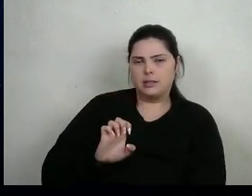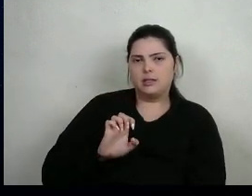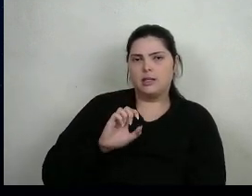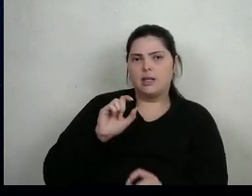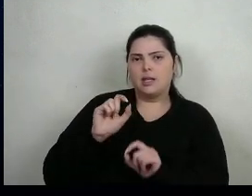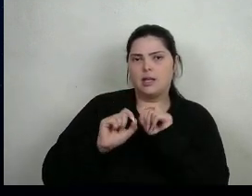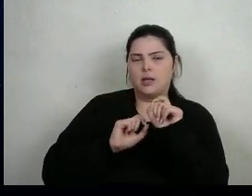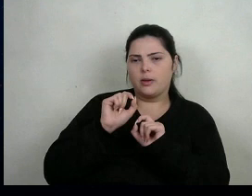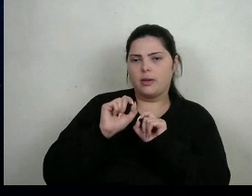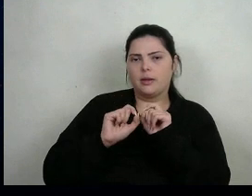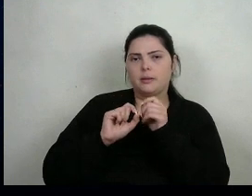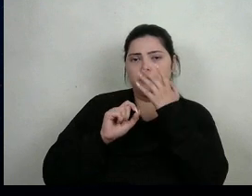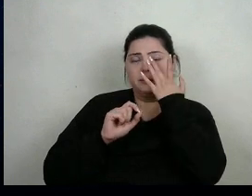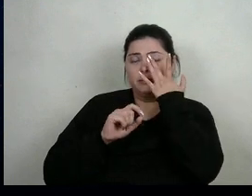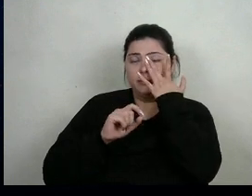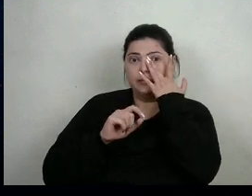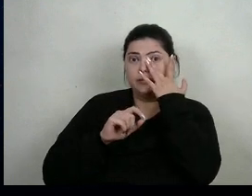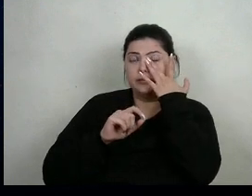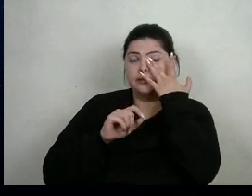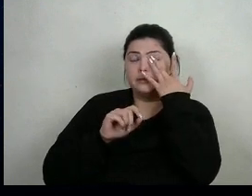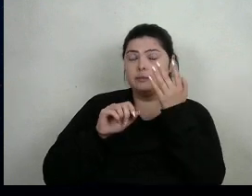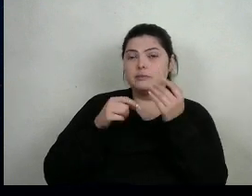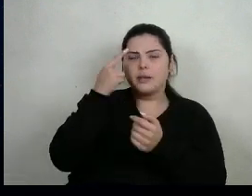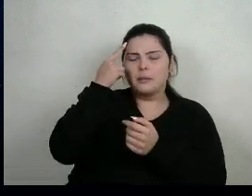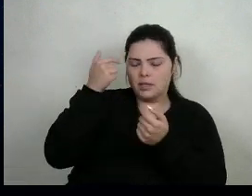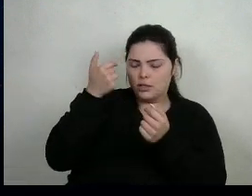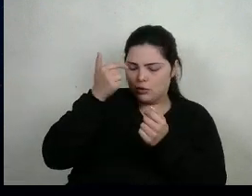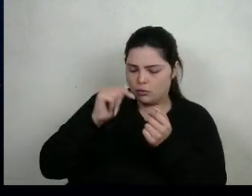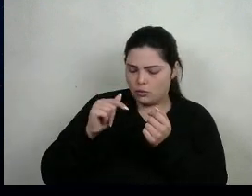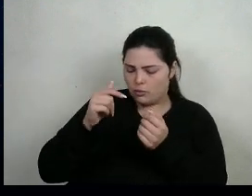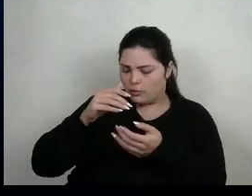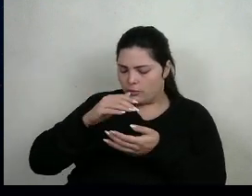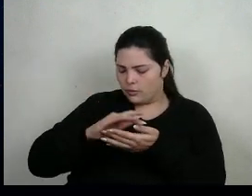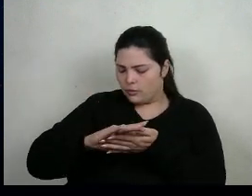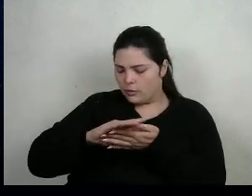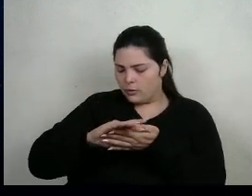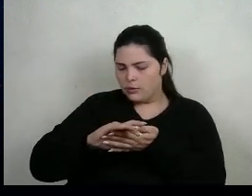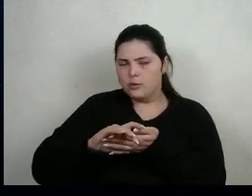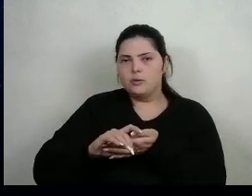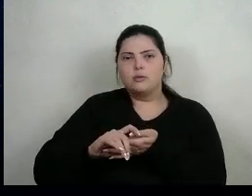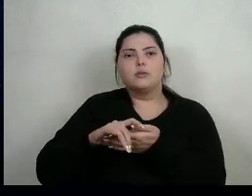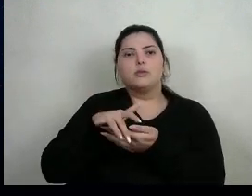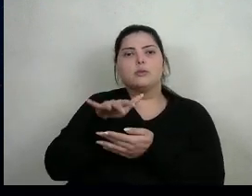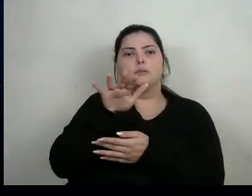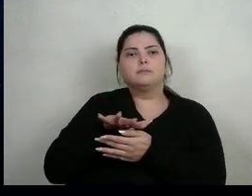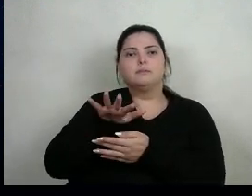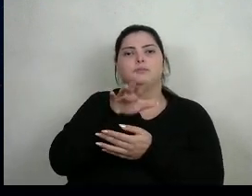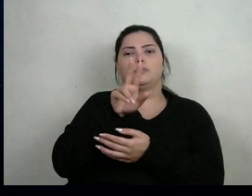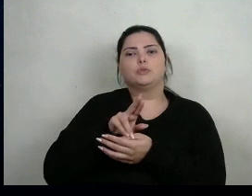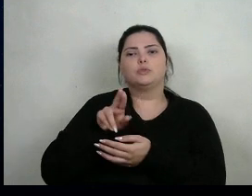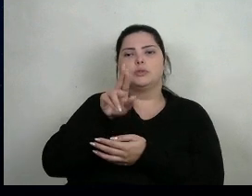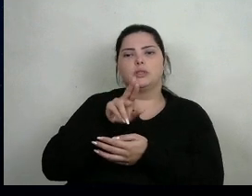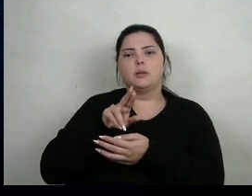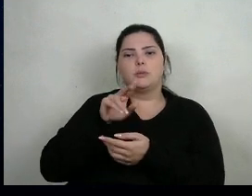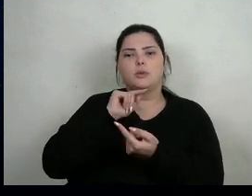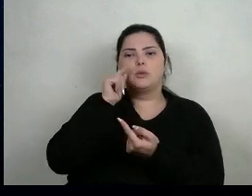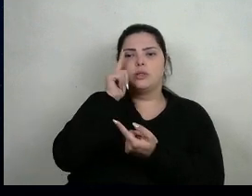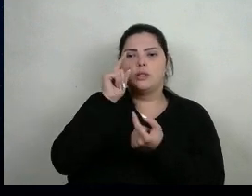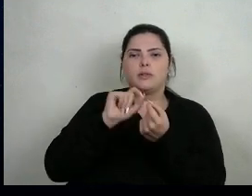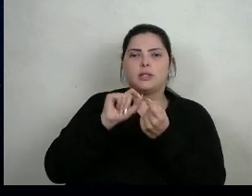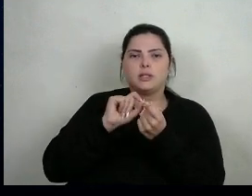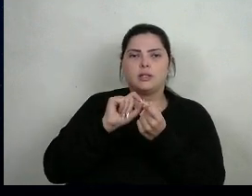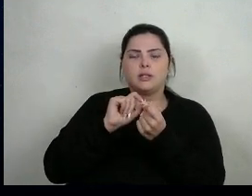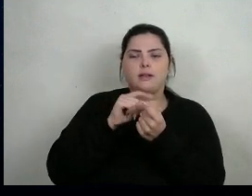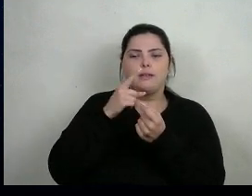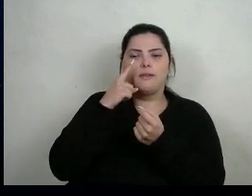é a gente repensar as dimensões que nós usamos para medir a produtividade de